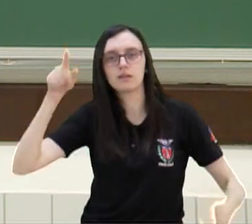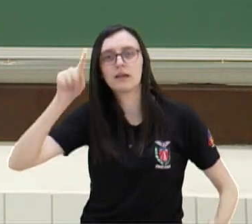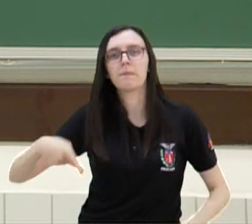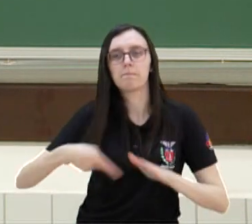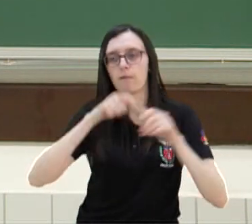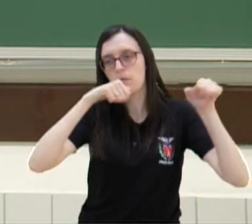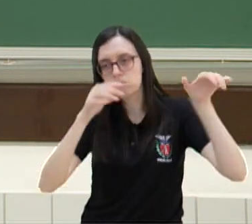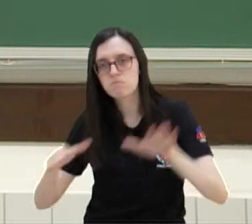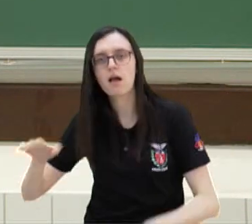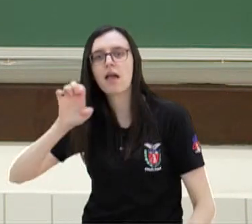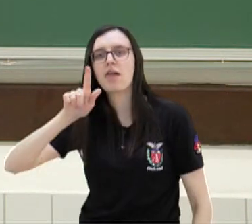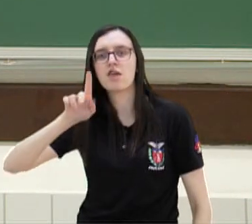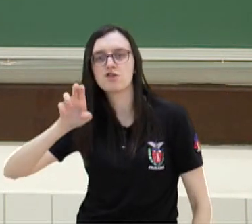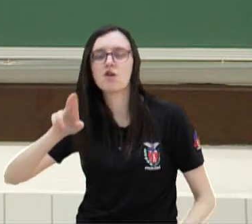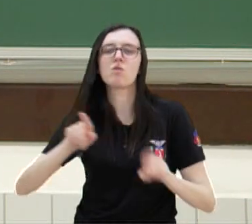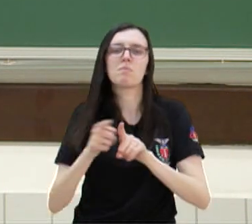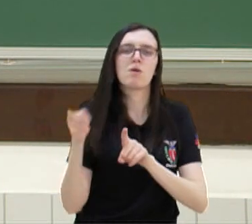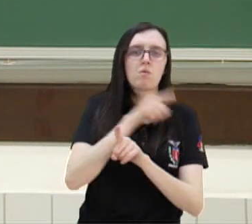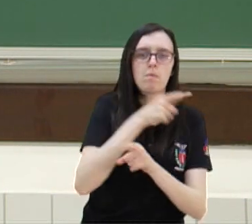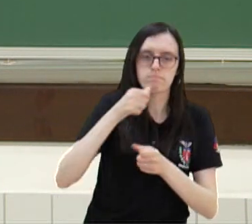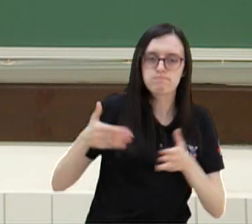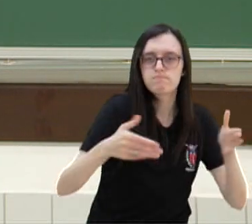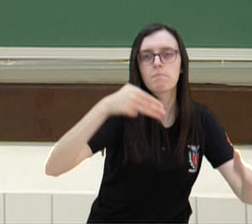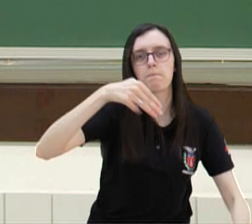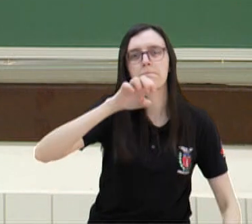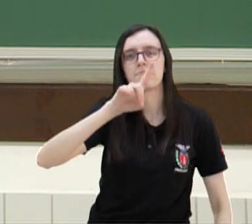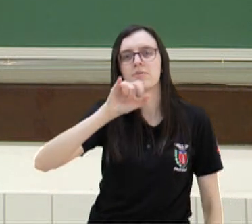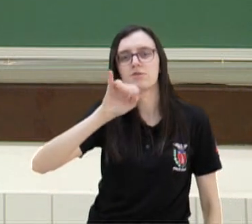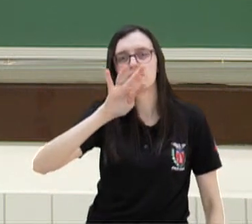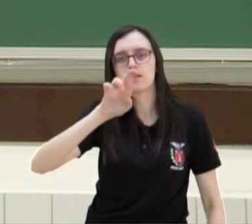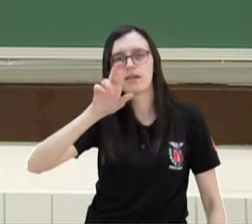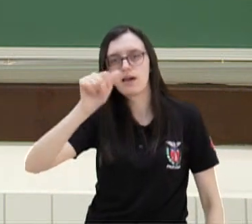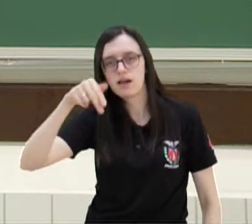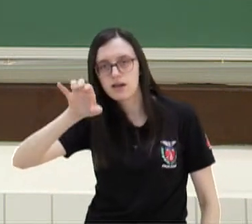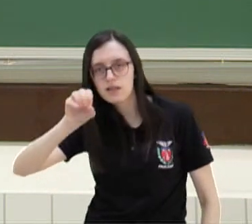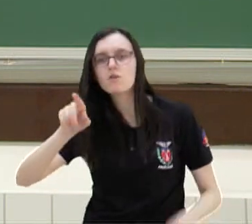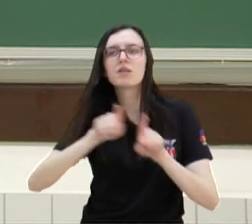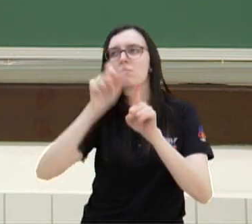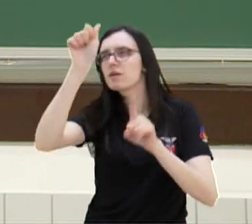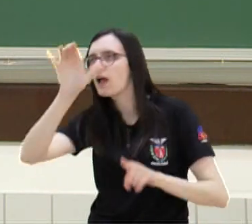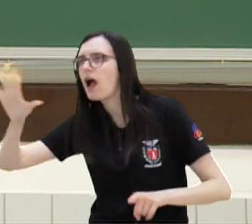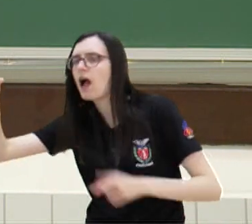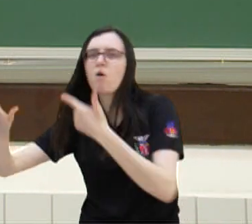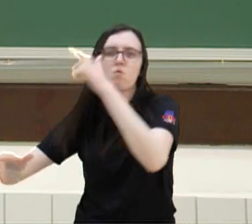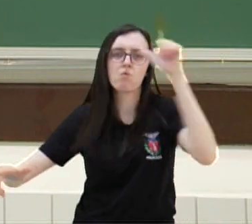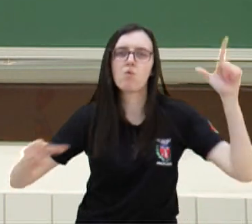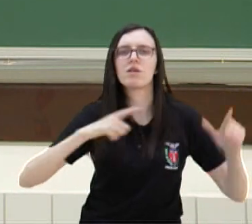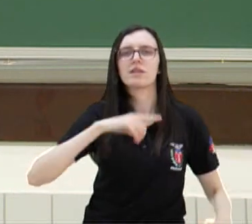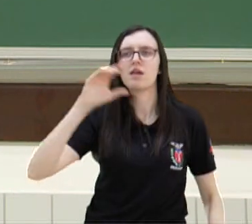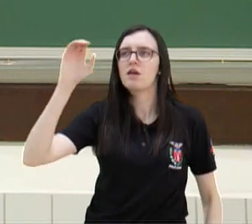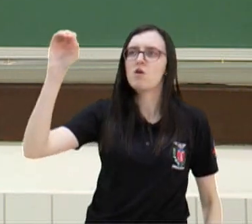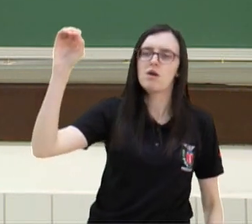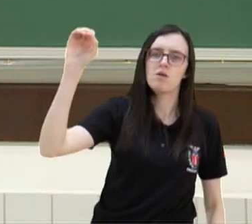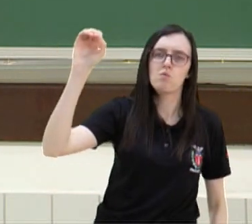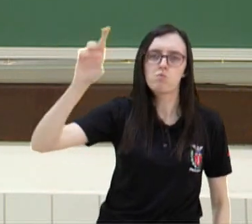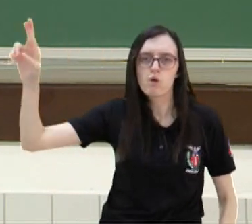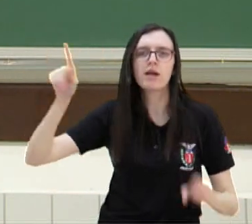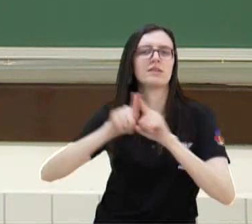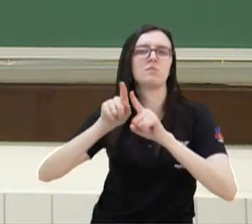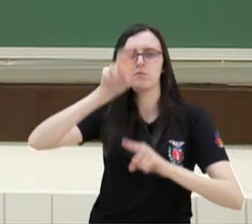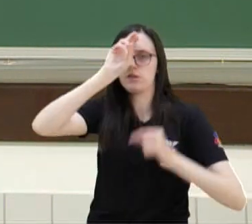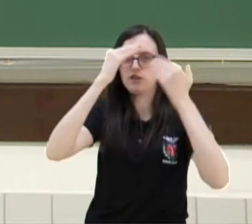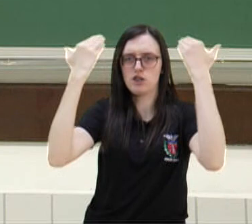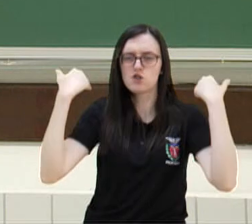Egeu quanto no mar Mediterrâneo, entrando em contato com outras civilizações, tanto asiáticas como no Extremo Oriente, o Egito, enfim. Isso